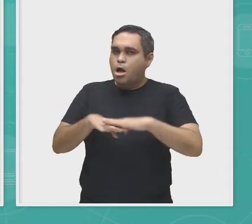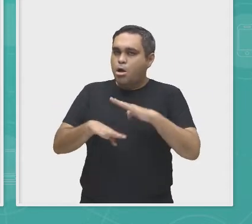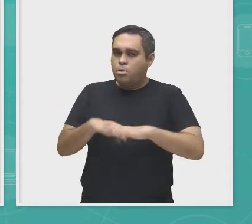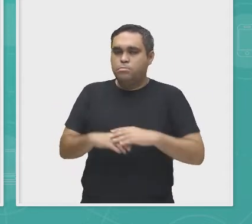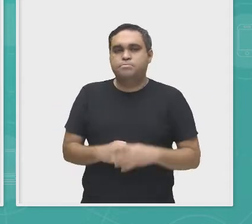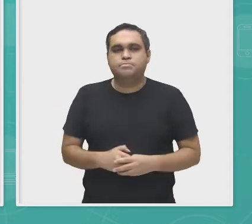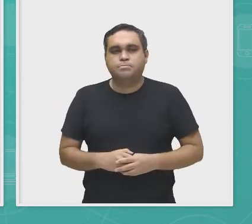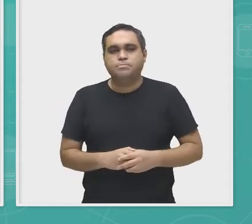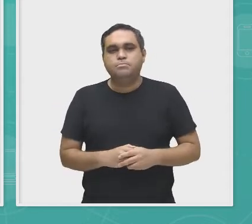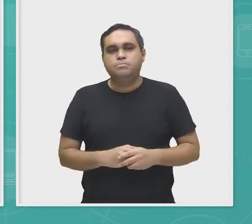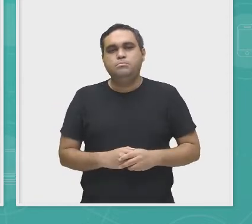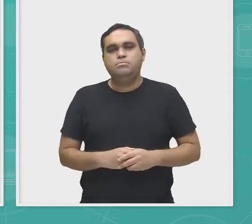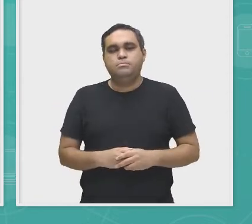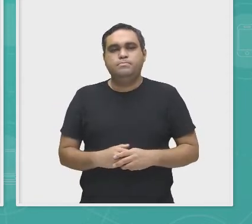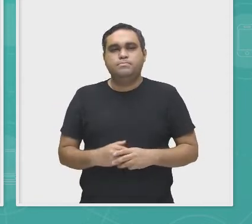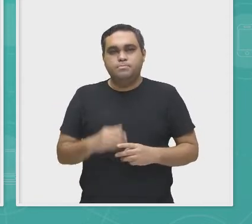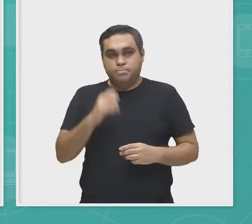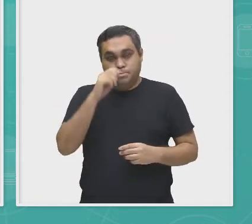Então olha só.